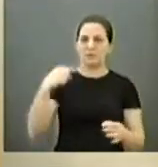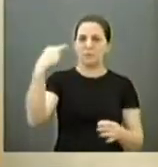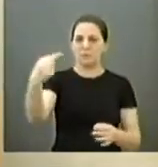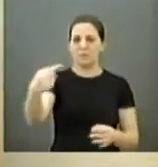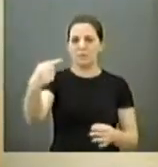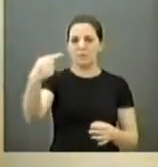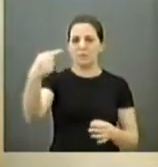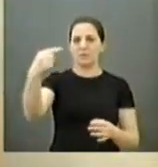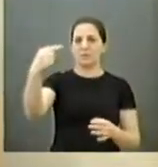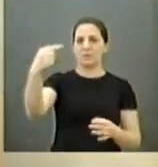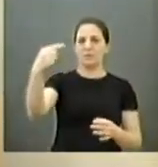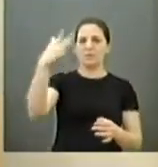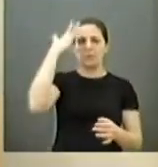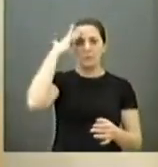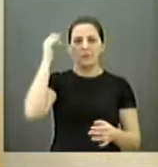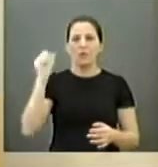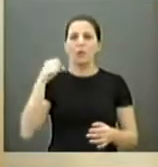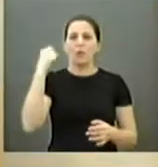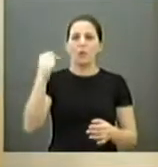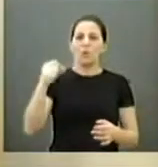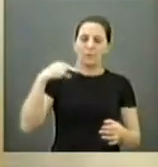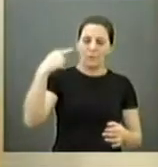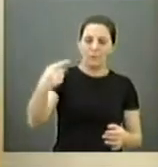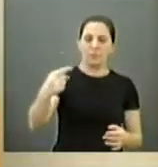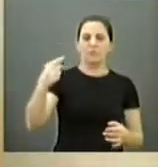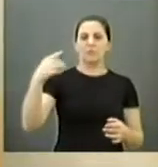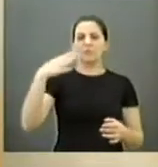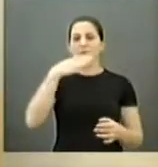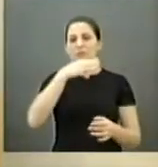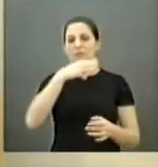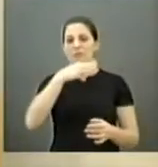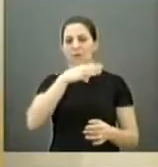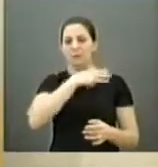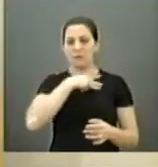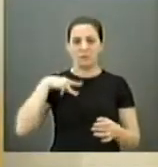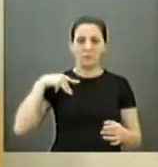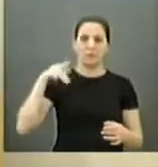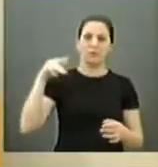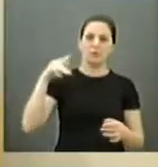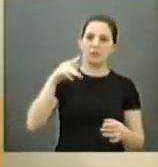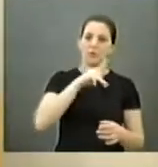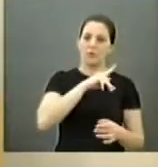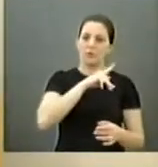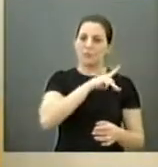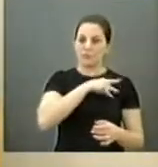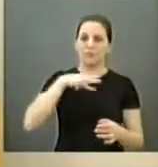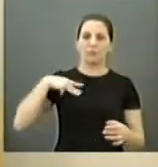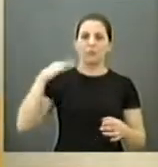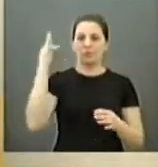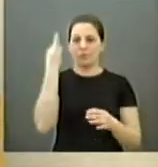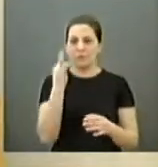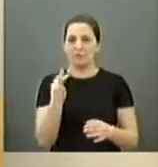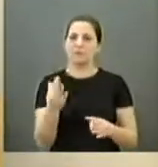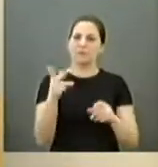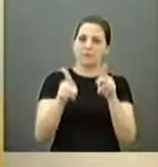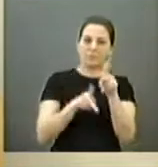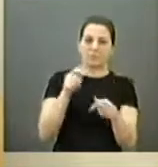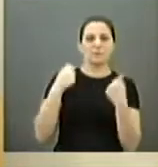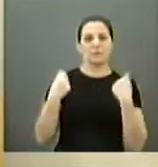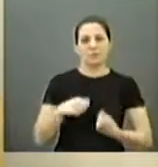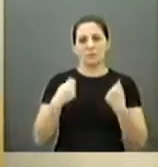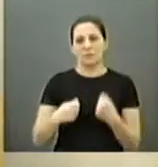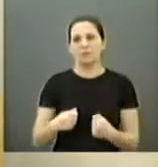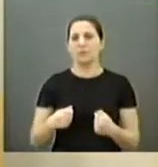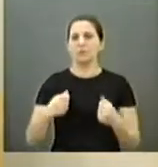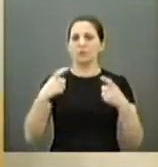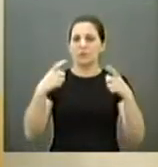máximo quinta-feira, a gente leva também para o Ministério Público Federal. Que a verdade venha à tona e, sobretudo, que essa população que precisa de